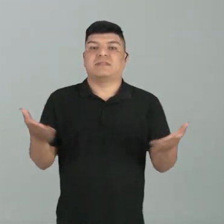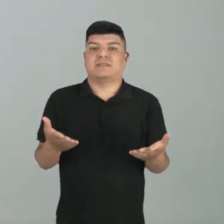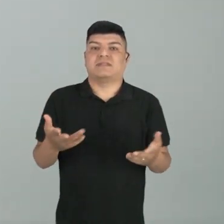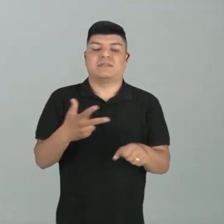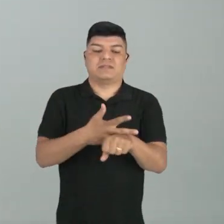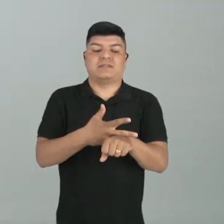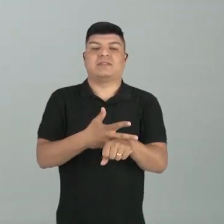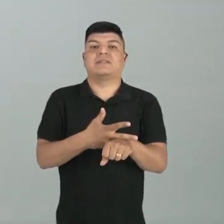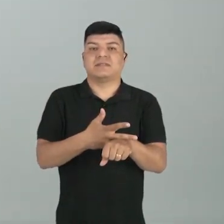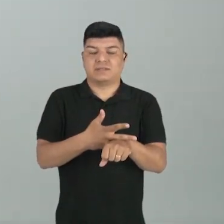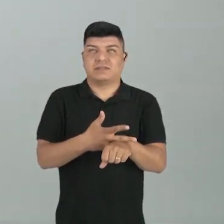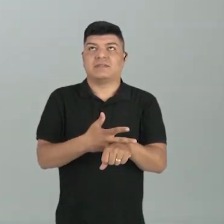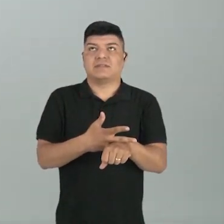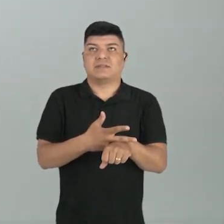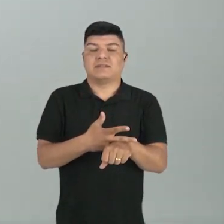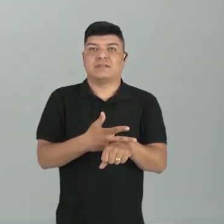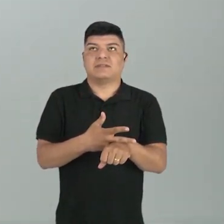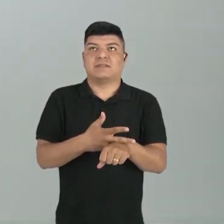videoaula